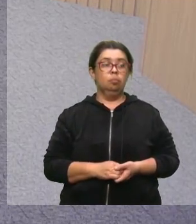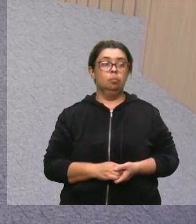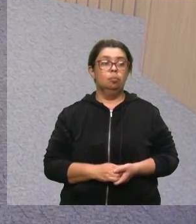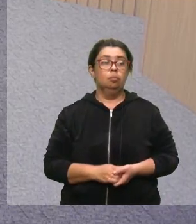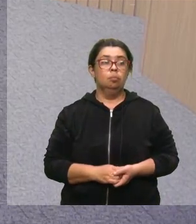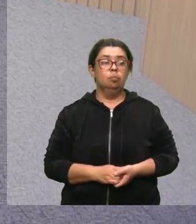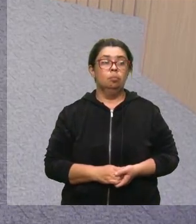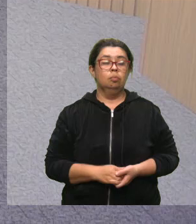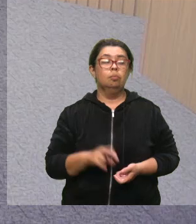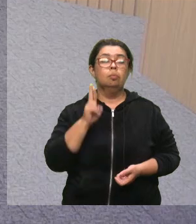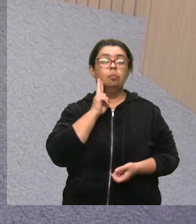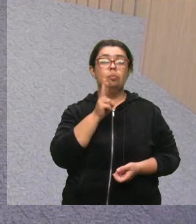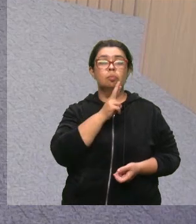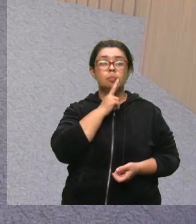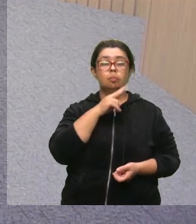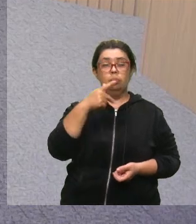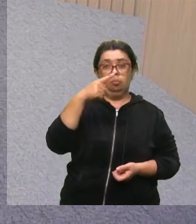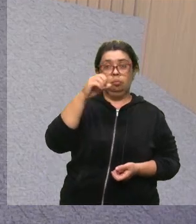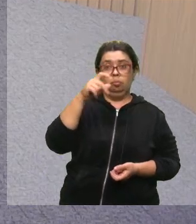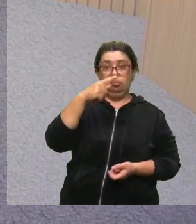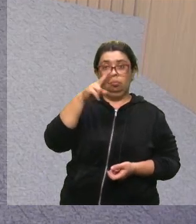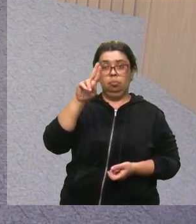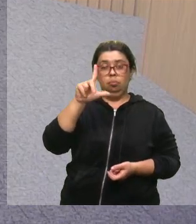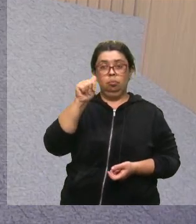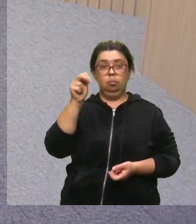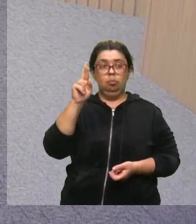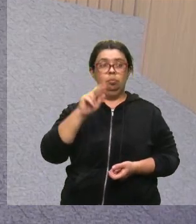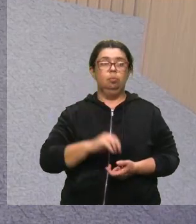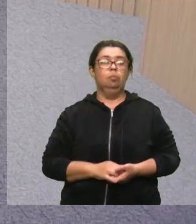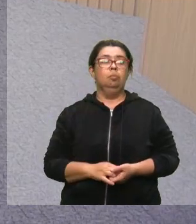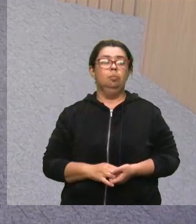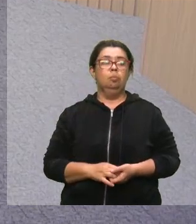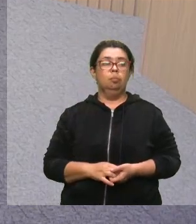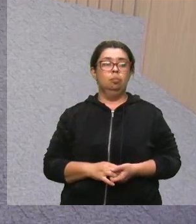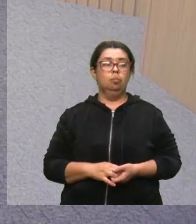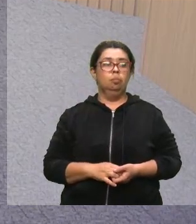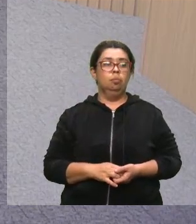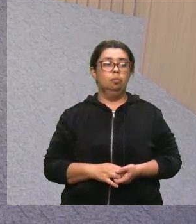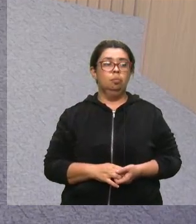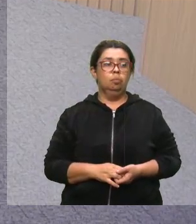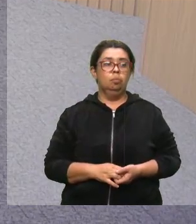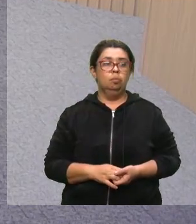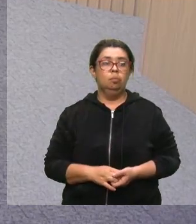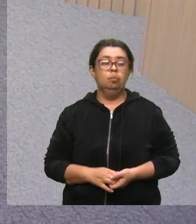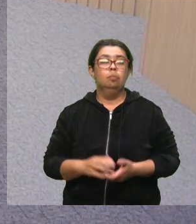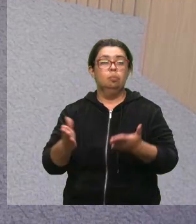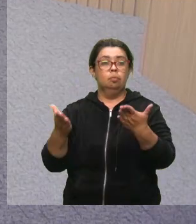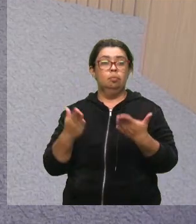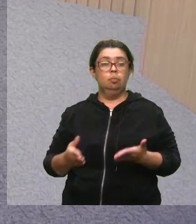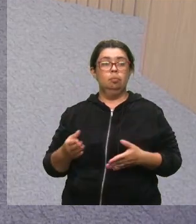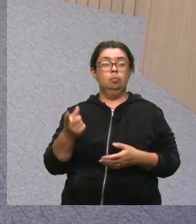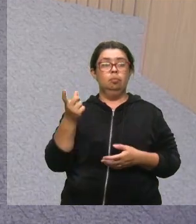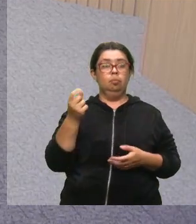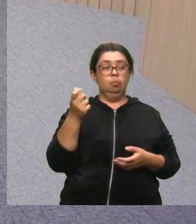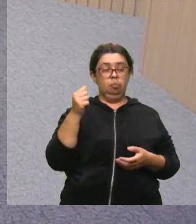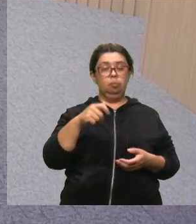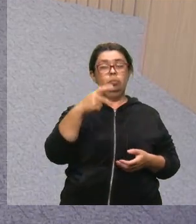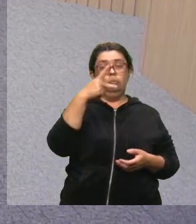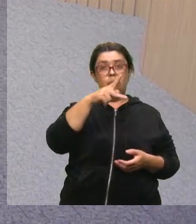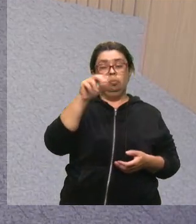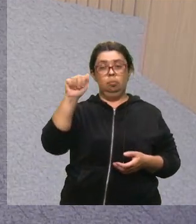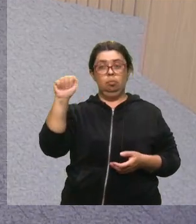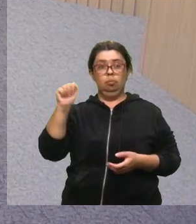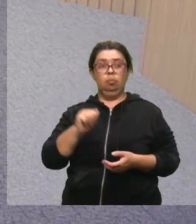O restaurante popular, junto à prefeitura, ele só recebe alimentos do PAA. Ele não recebe recurso diretamente do